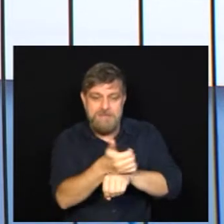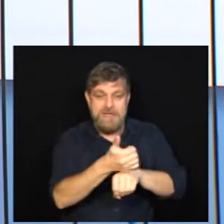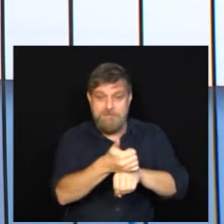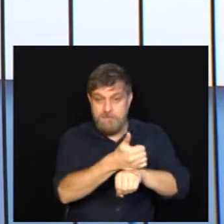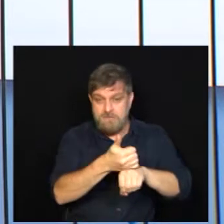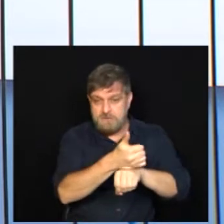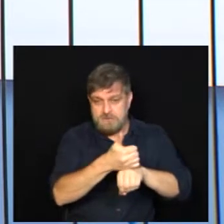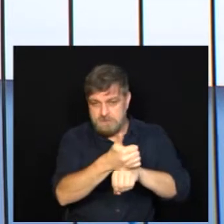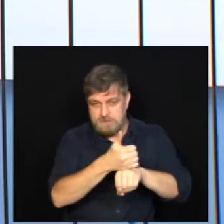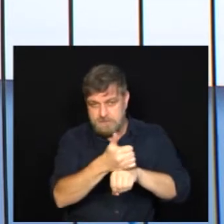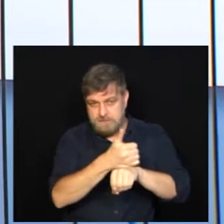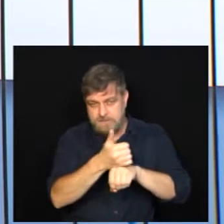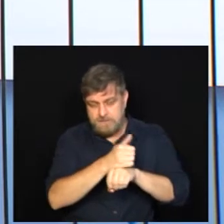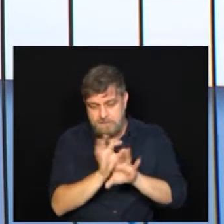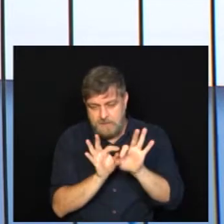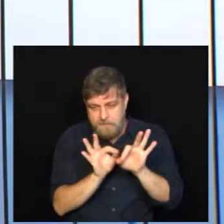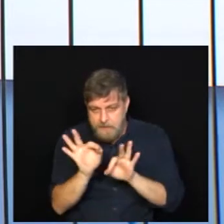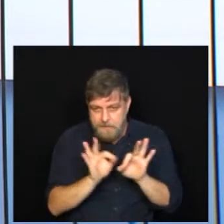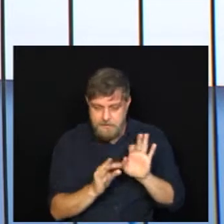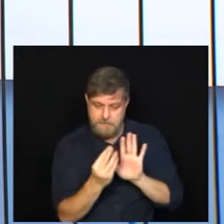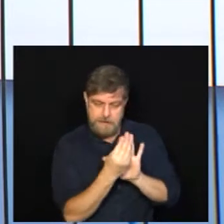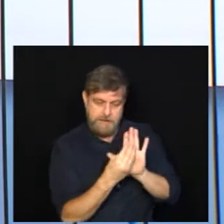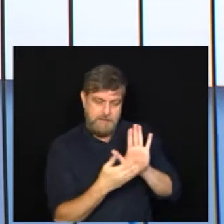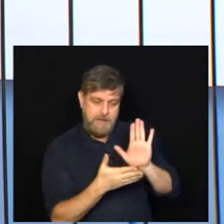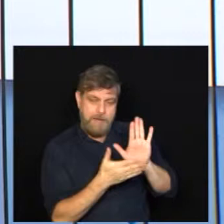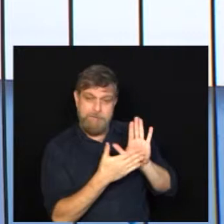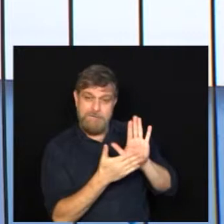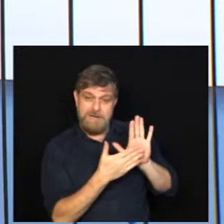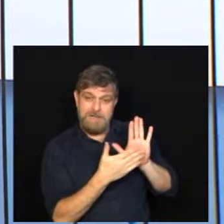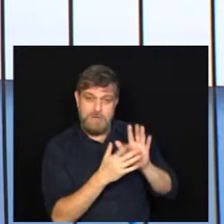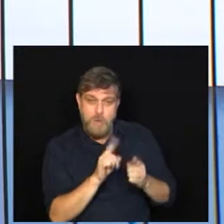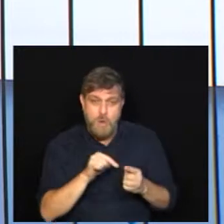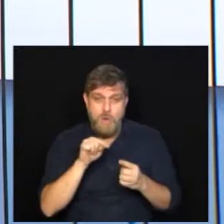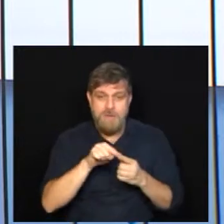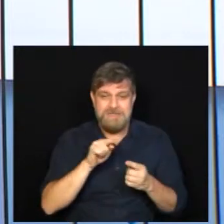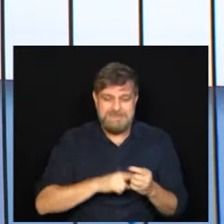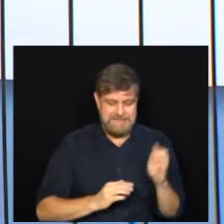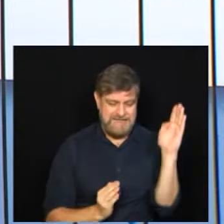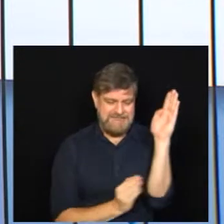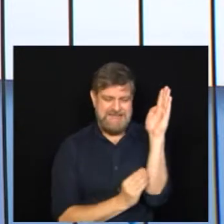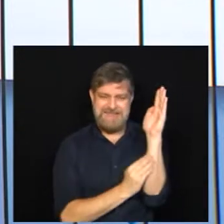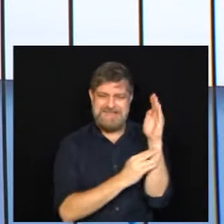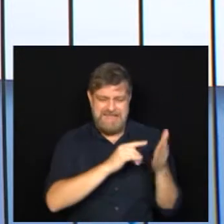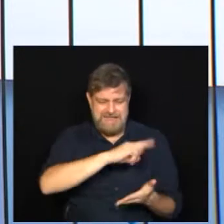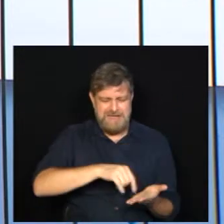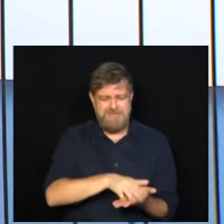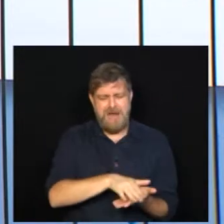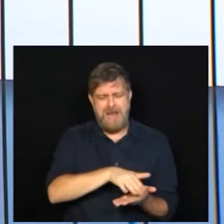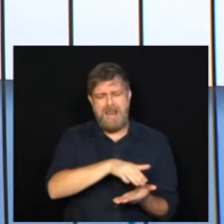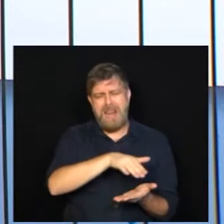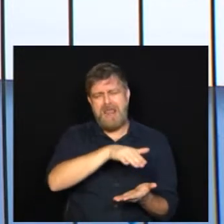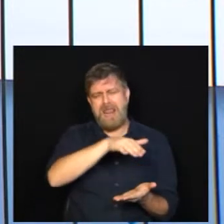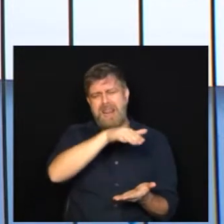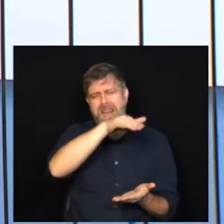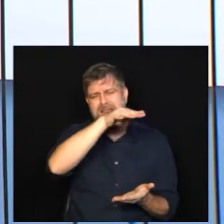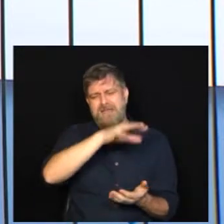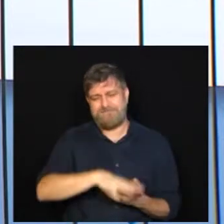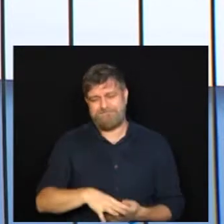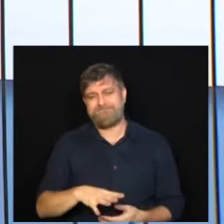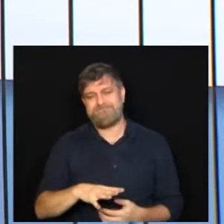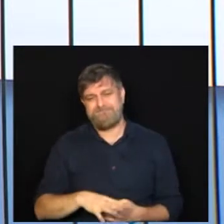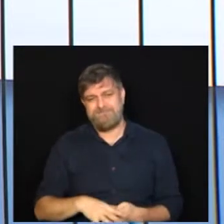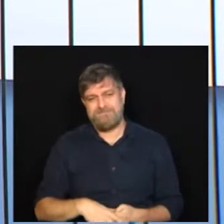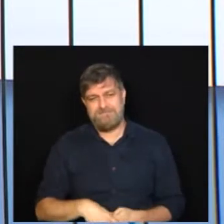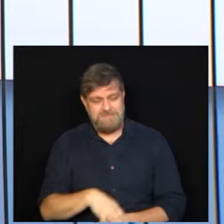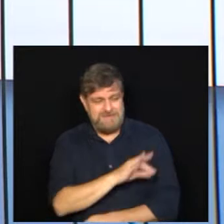profissionais para elaborar as propostas para diminuir a burocratização nos serviços municipais.